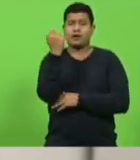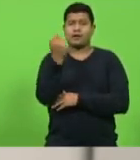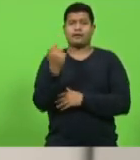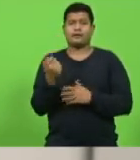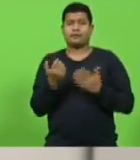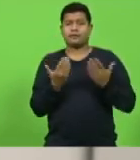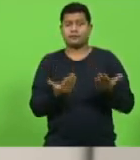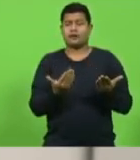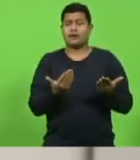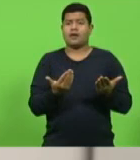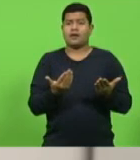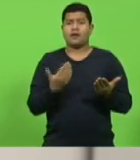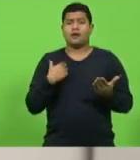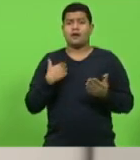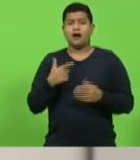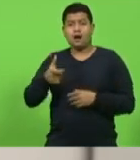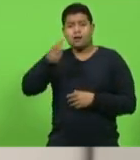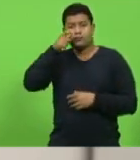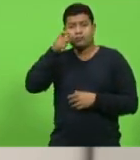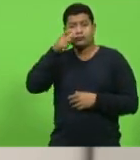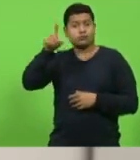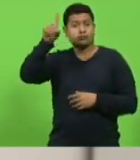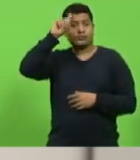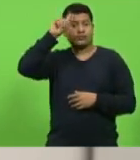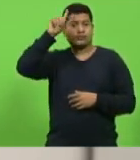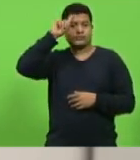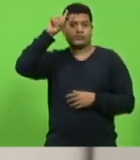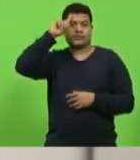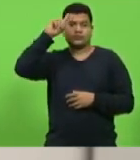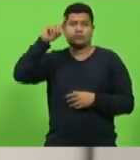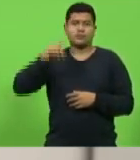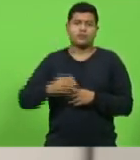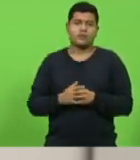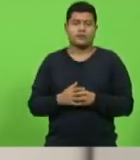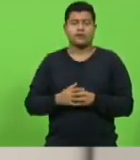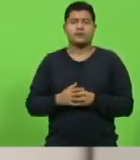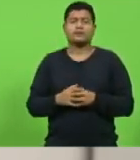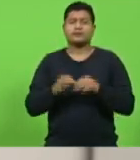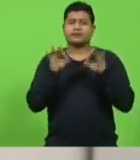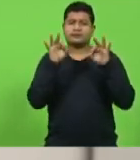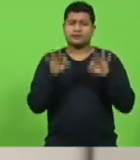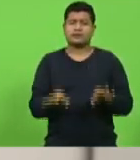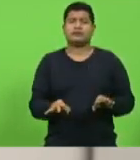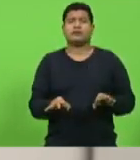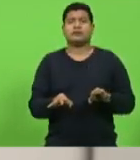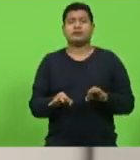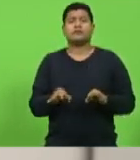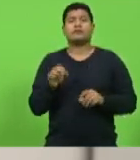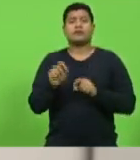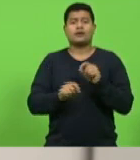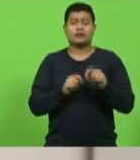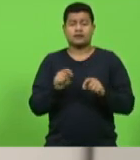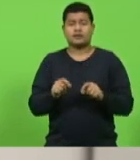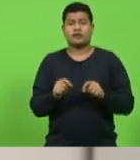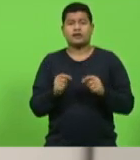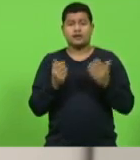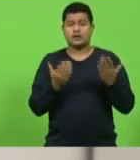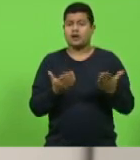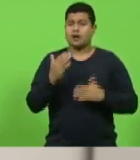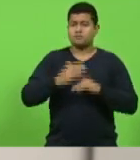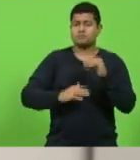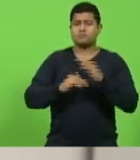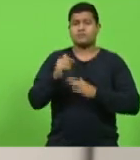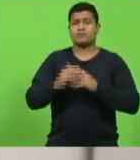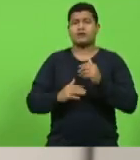senhor governador acompanhava diariamente? Com certeza esperava-se, no mínimo, que as ações tivessem sido